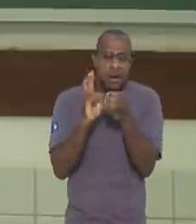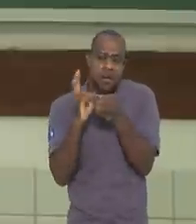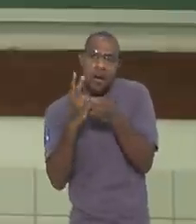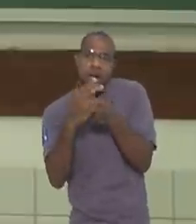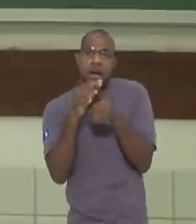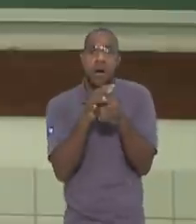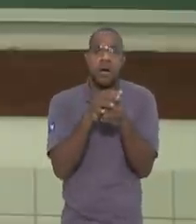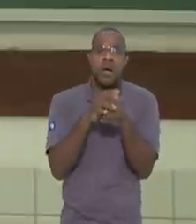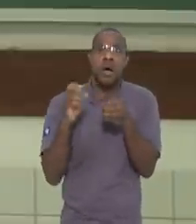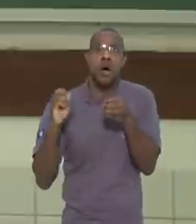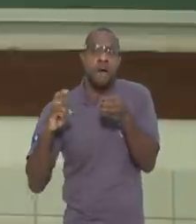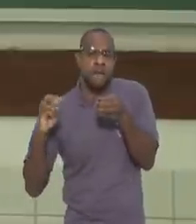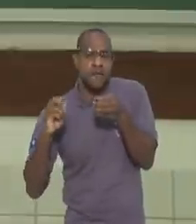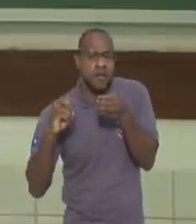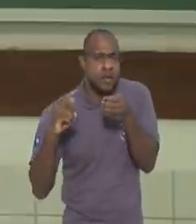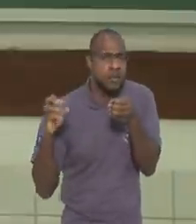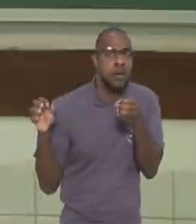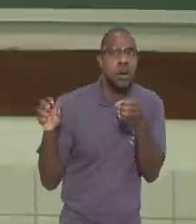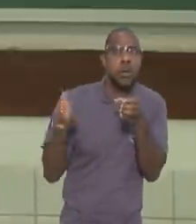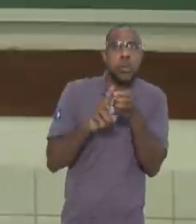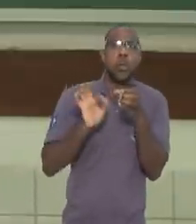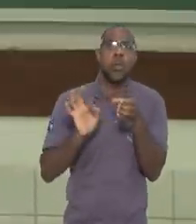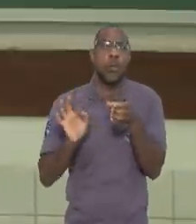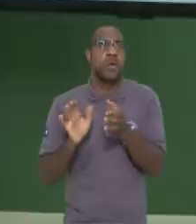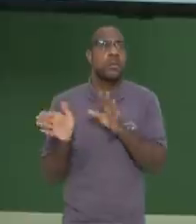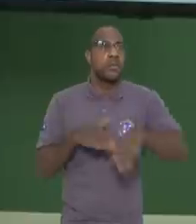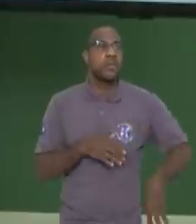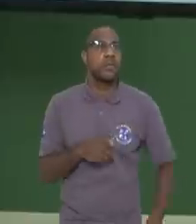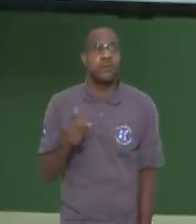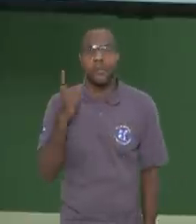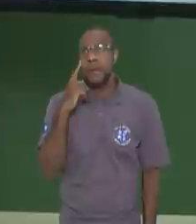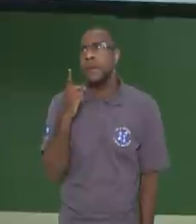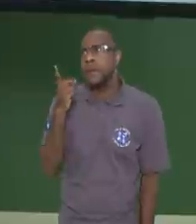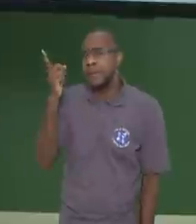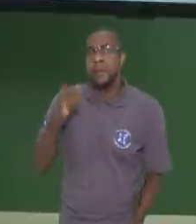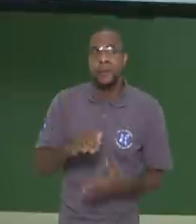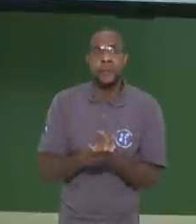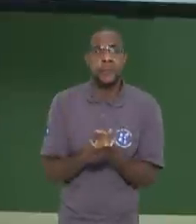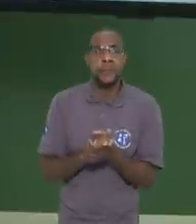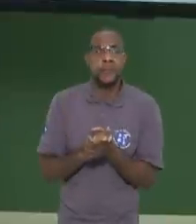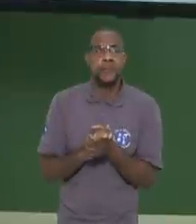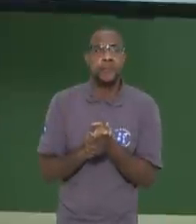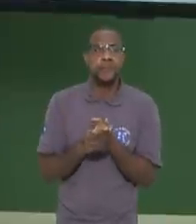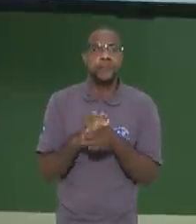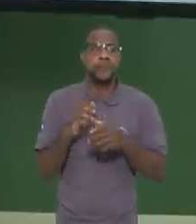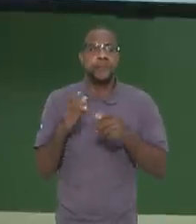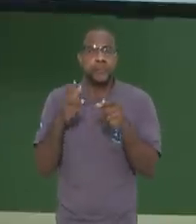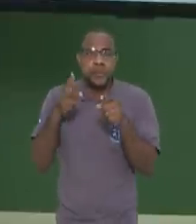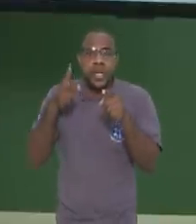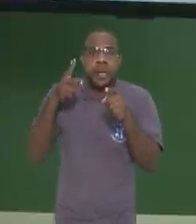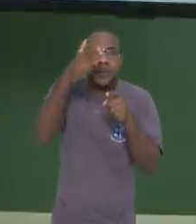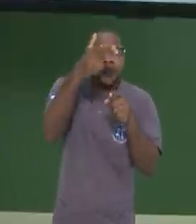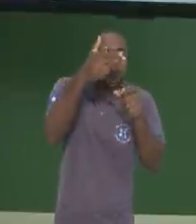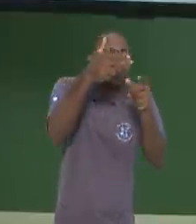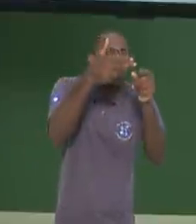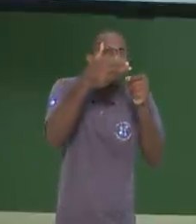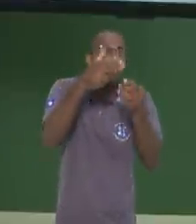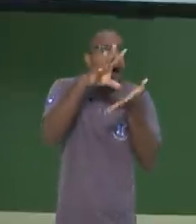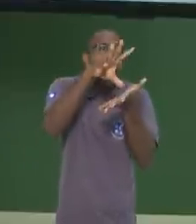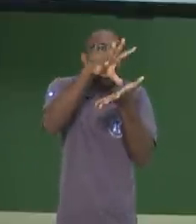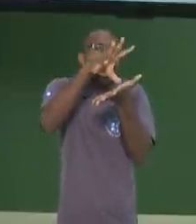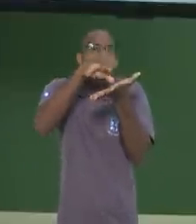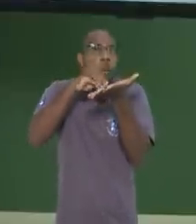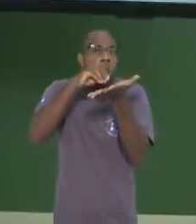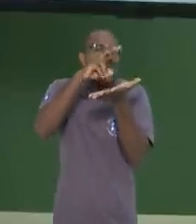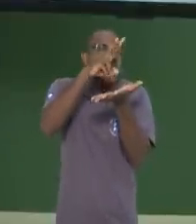fazer algo para o nosso interesse. Olha só. Então, eles conseguem pegar essa ferramenta para fazer edição de DNA.